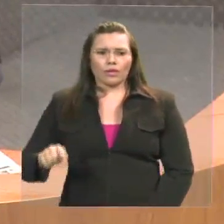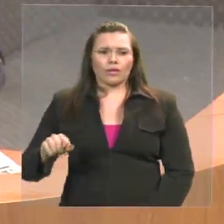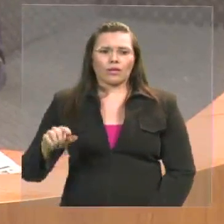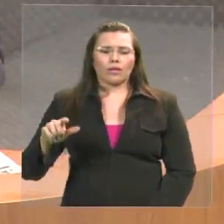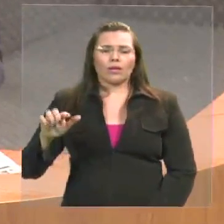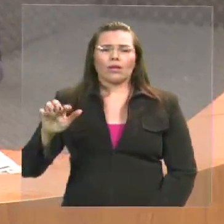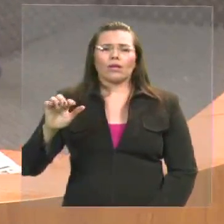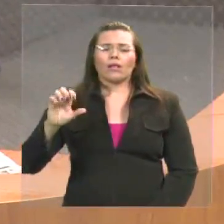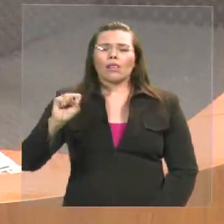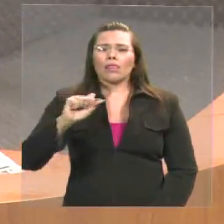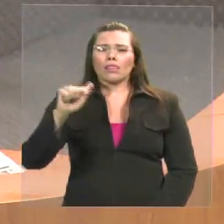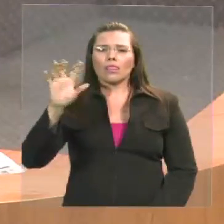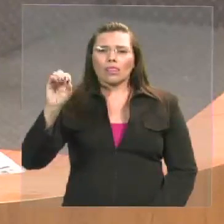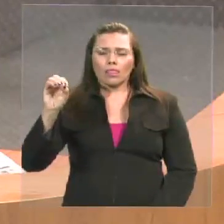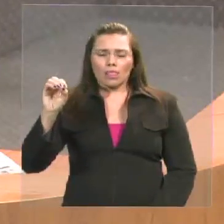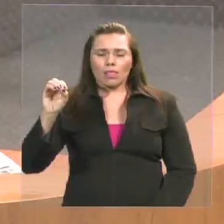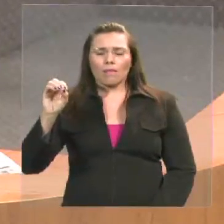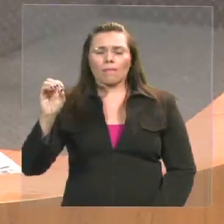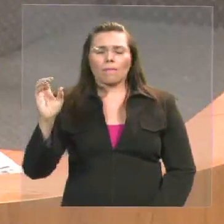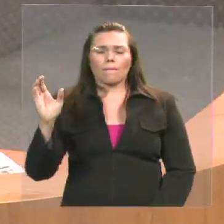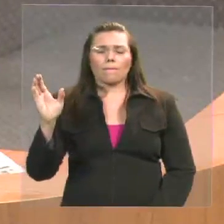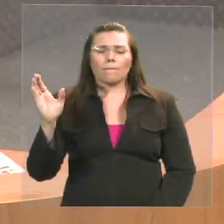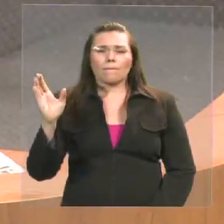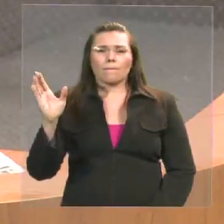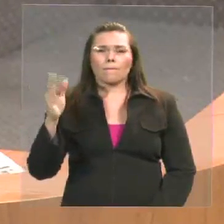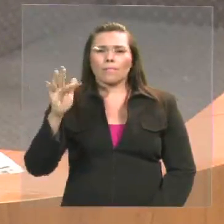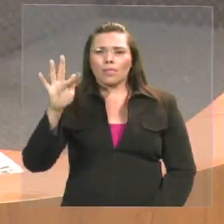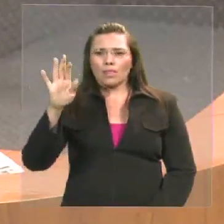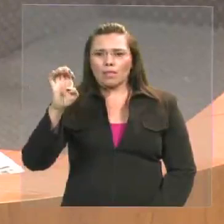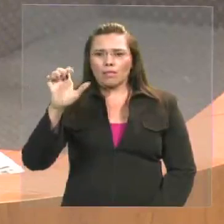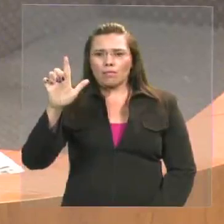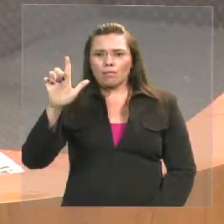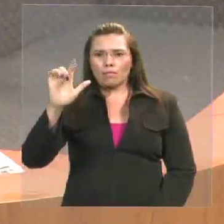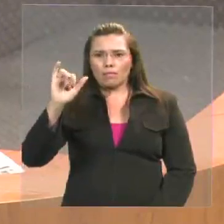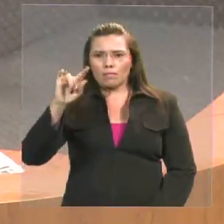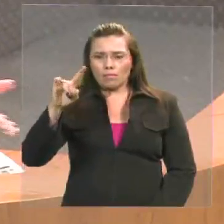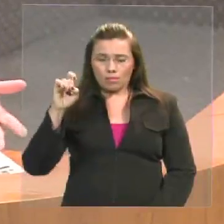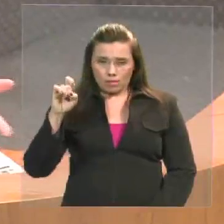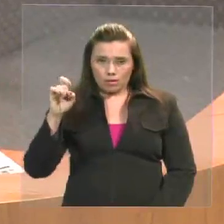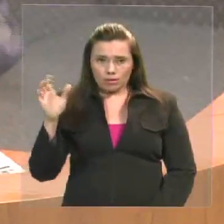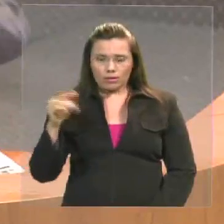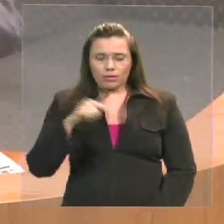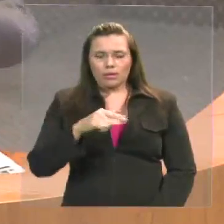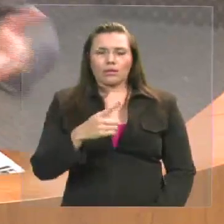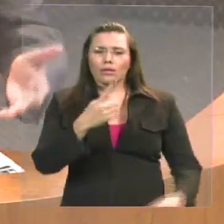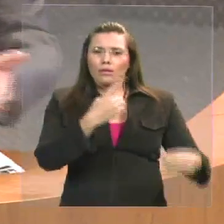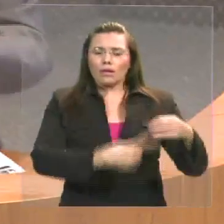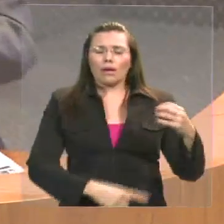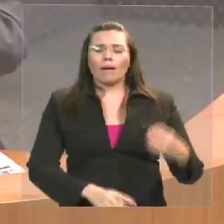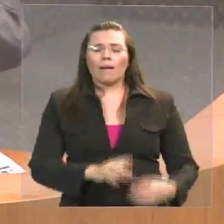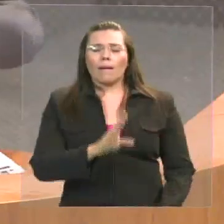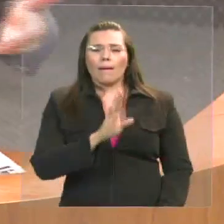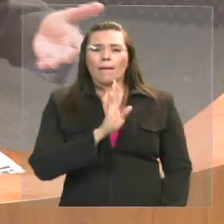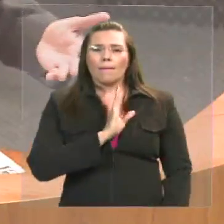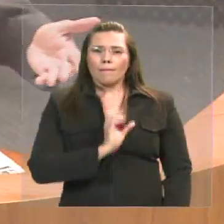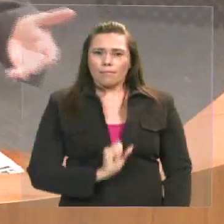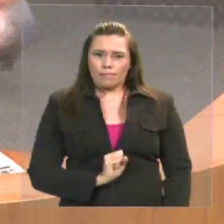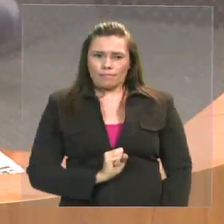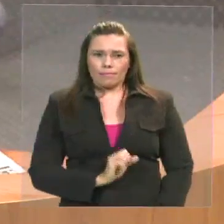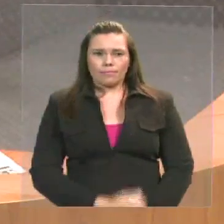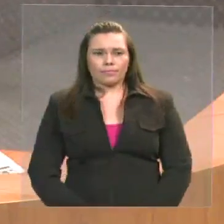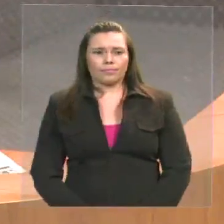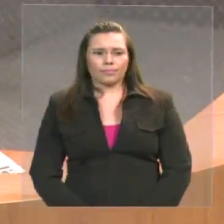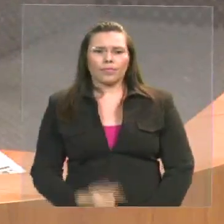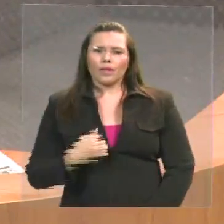de uma convenção, e naquele momento eu falava dessa dificuldade que os moradores têm, que qualquer pessoa teria